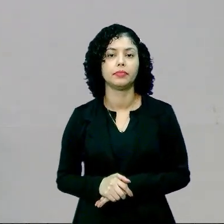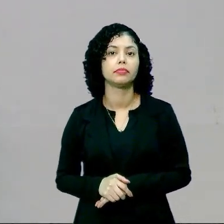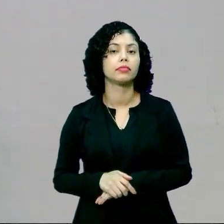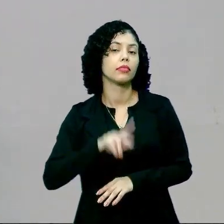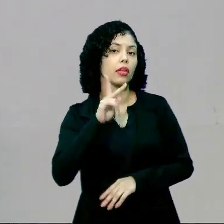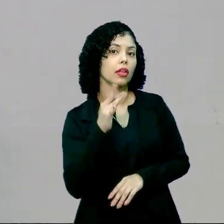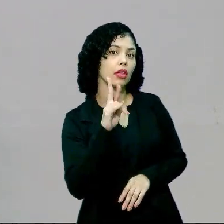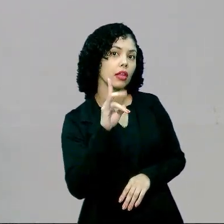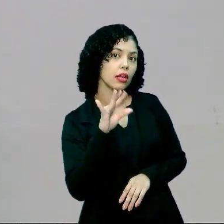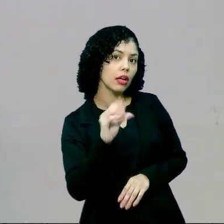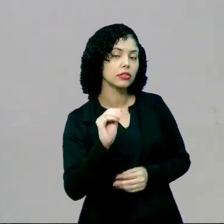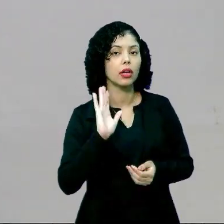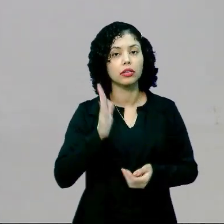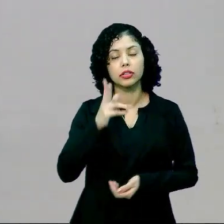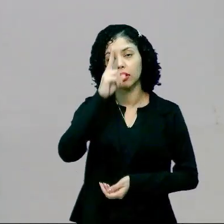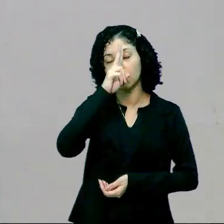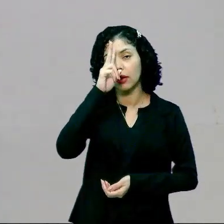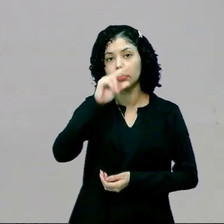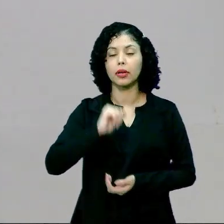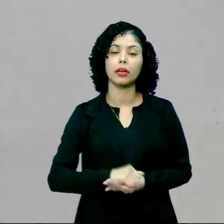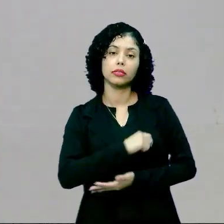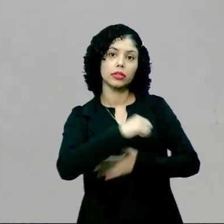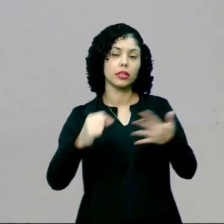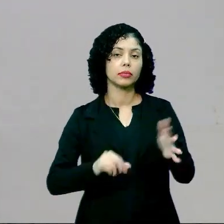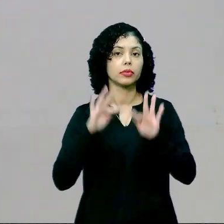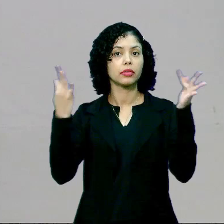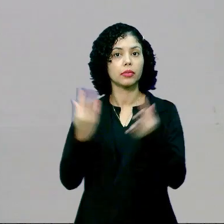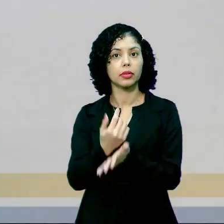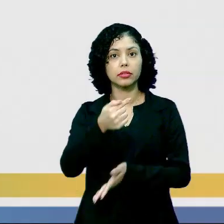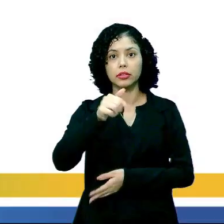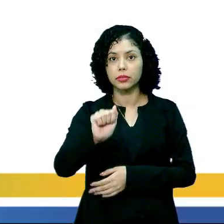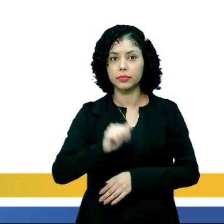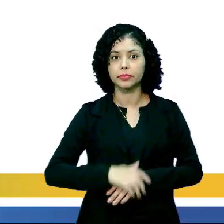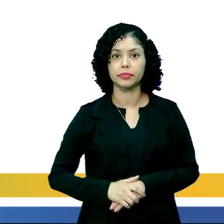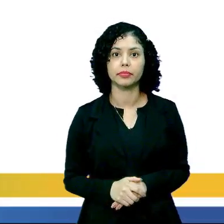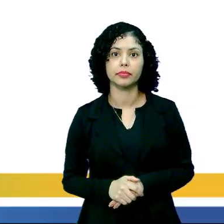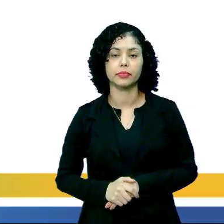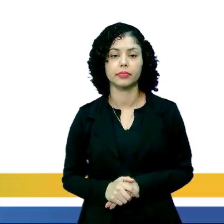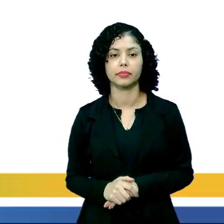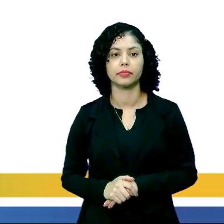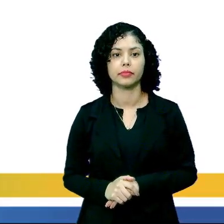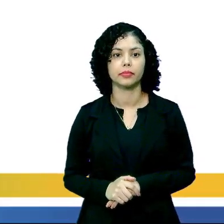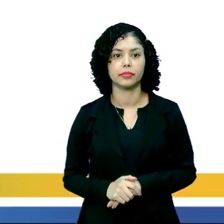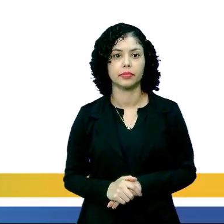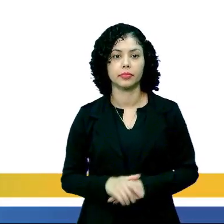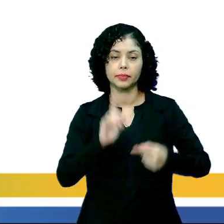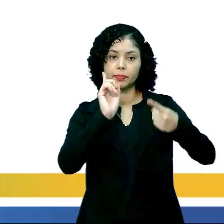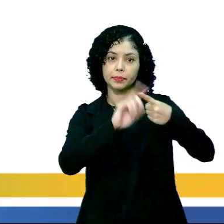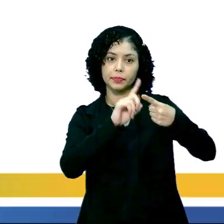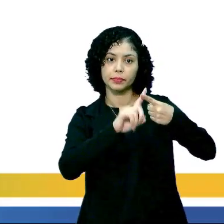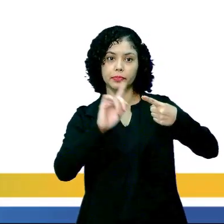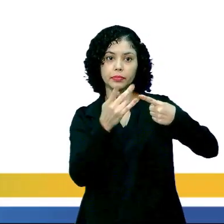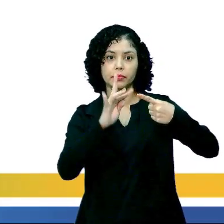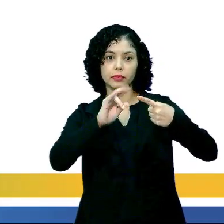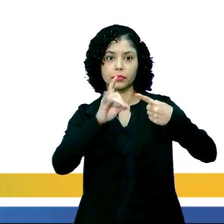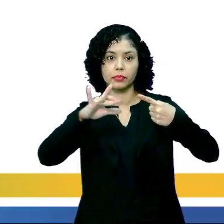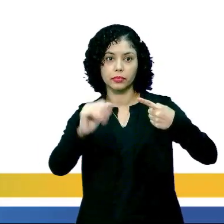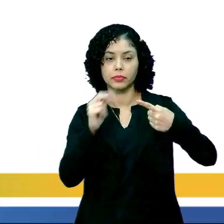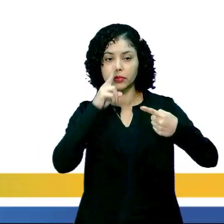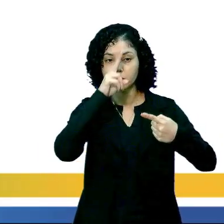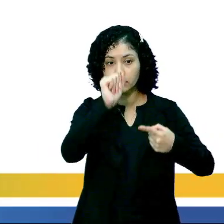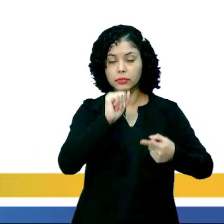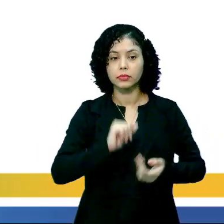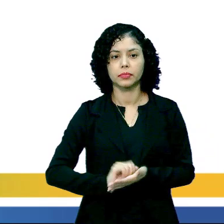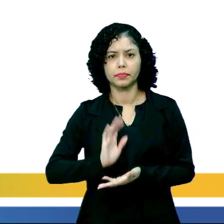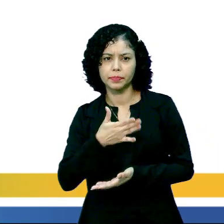for um hidrácido aí você tem que lembrar que são os elementos da família 7A olha só os hidrácidos eles podem ser fortes